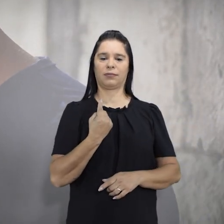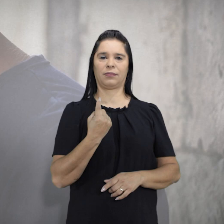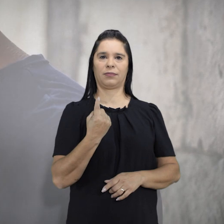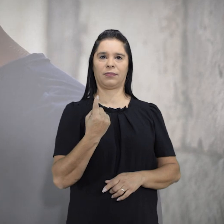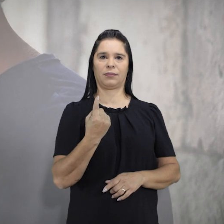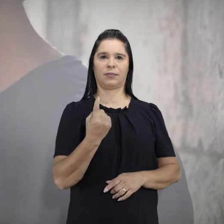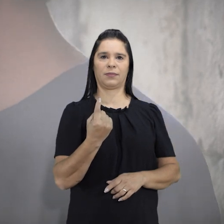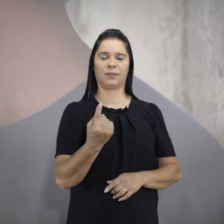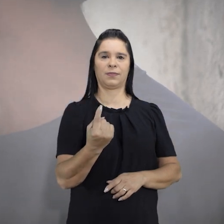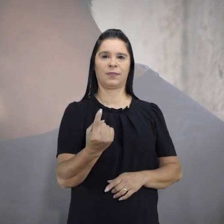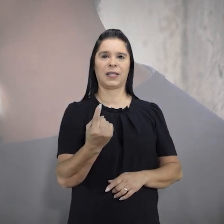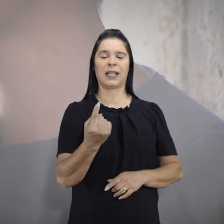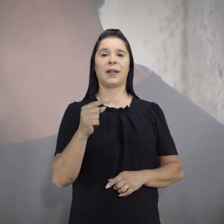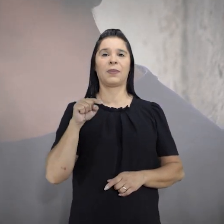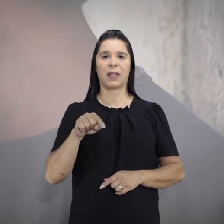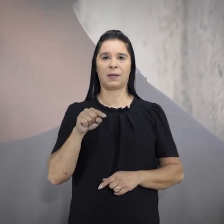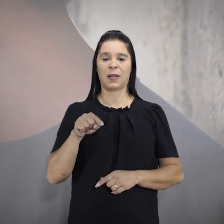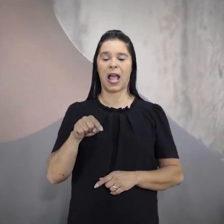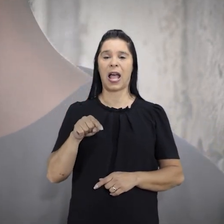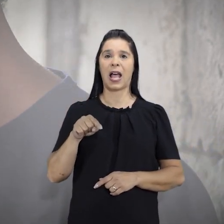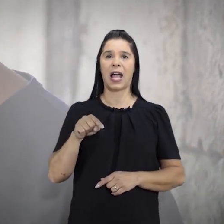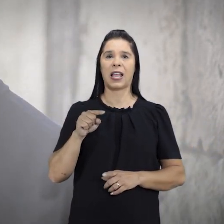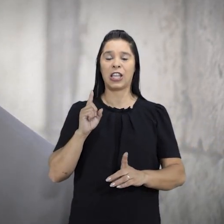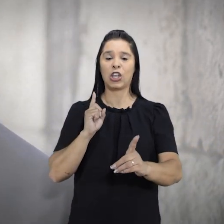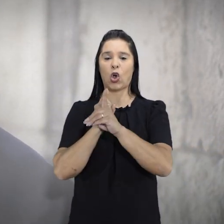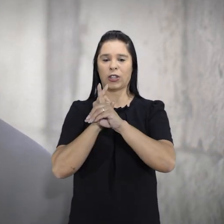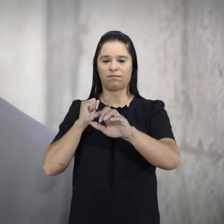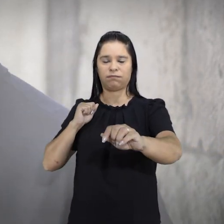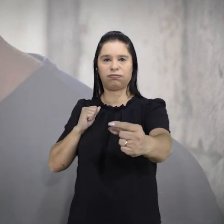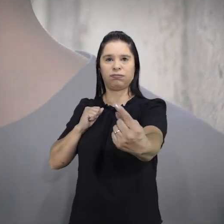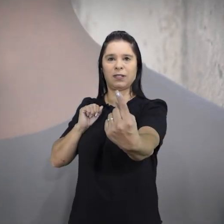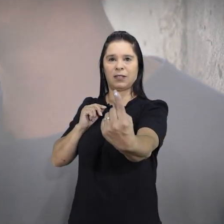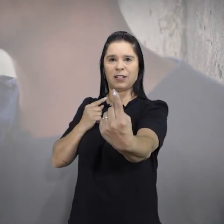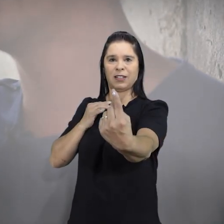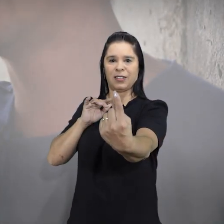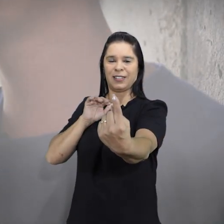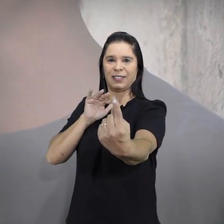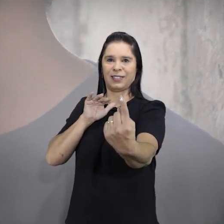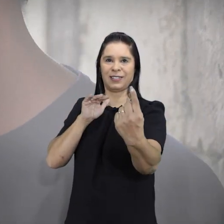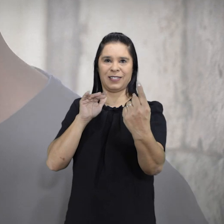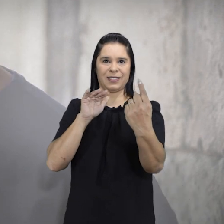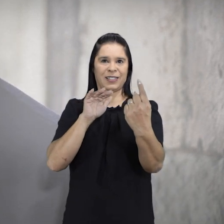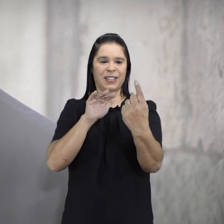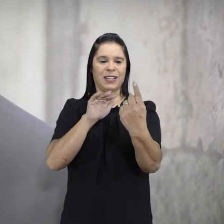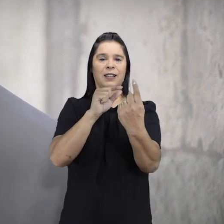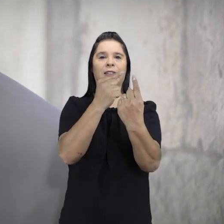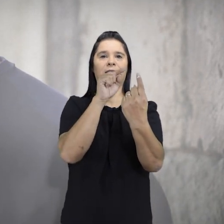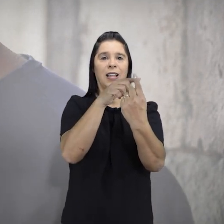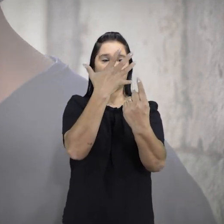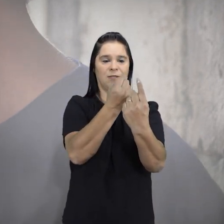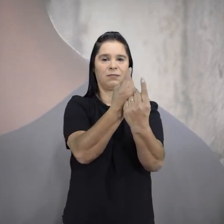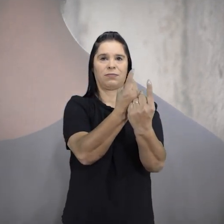Carmo, a Ordem do Carmo, sai daqui para encontrar com a procissão que está vindo, e ela assume a procissão, vamos dizer